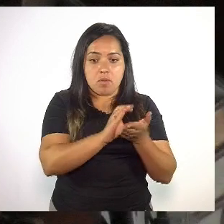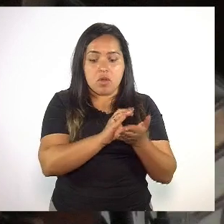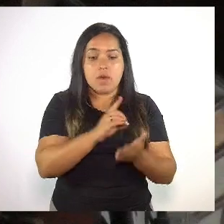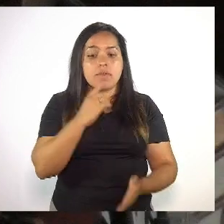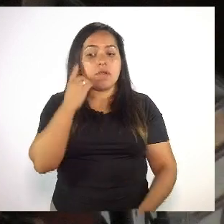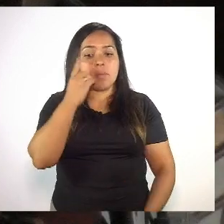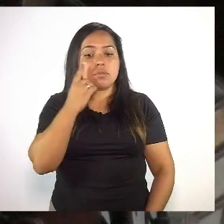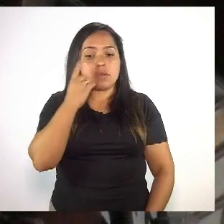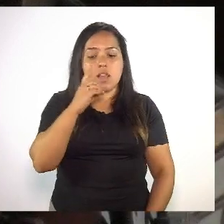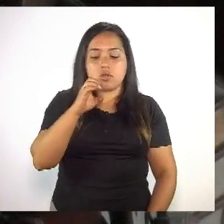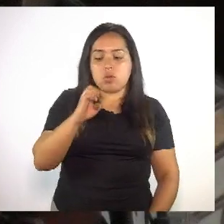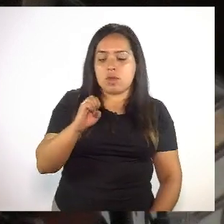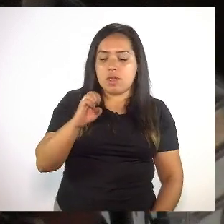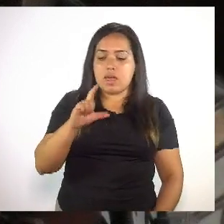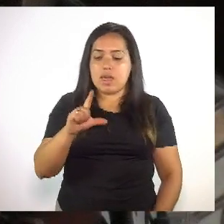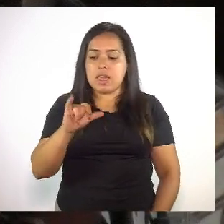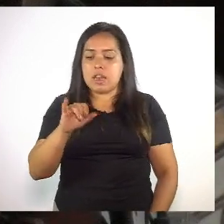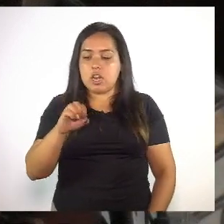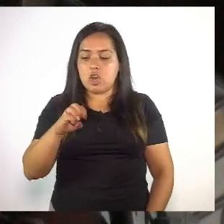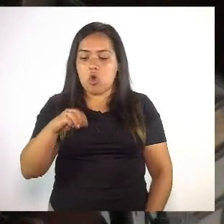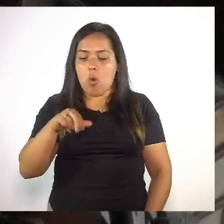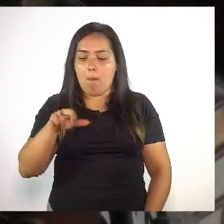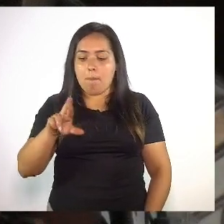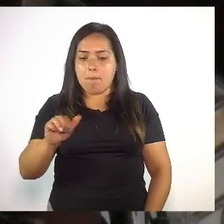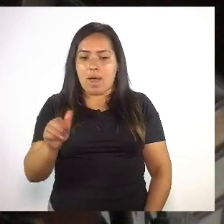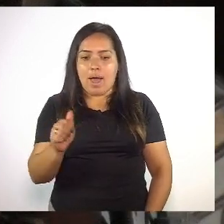deputado Eliomar Coelho.